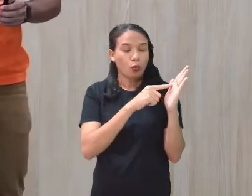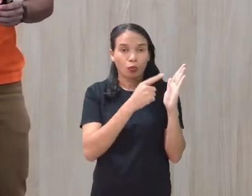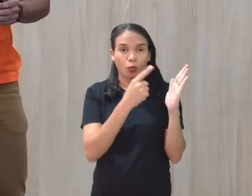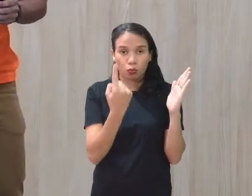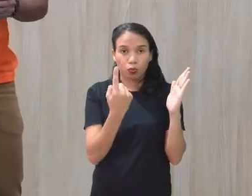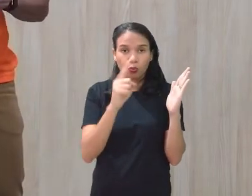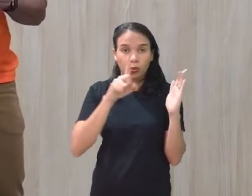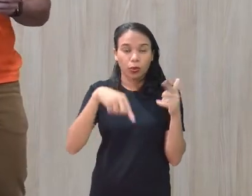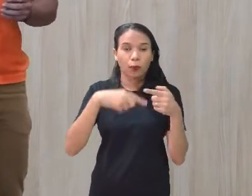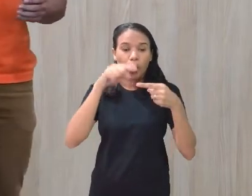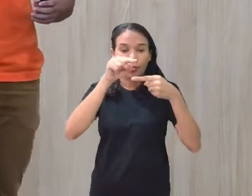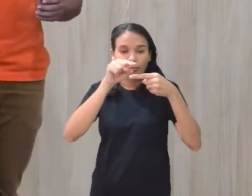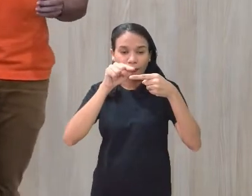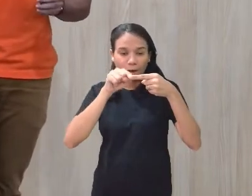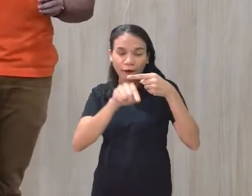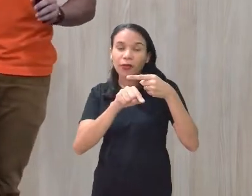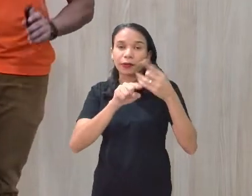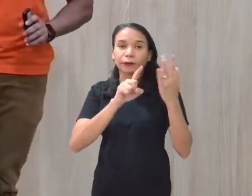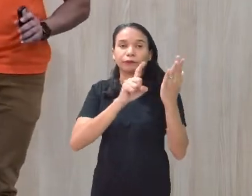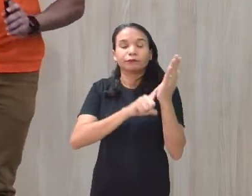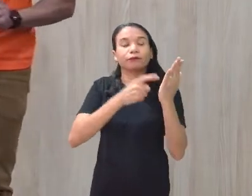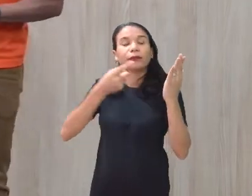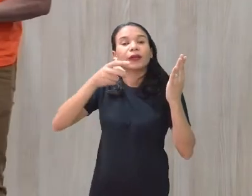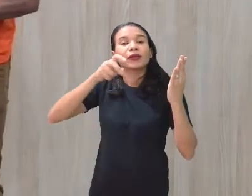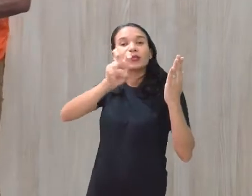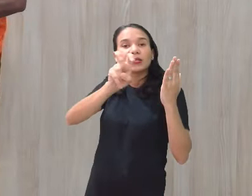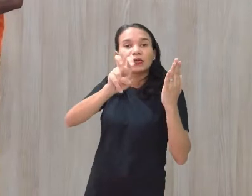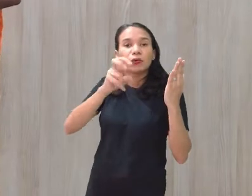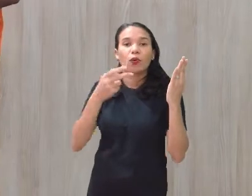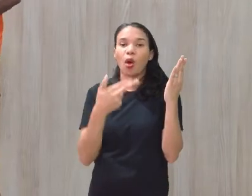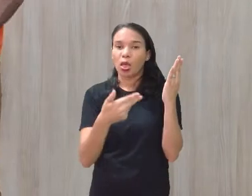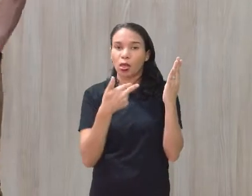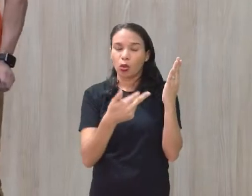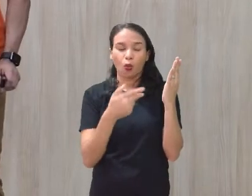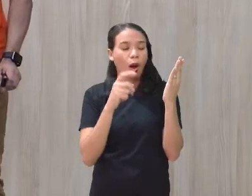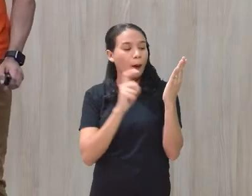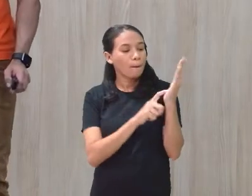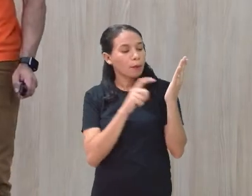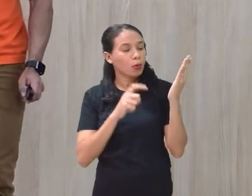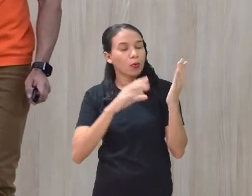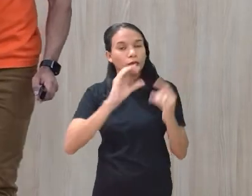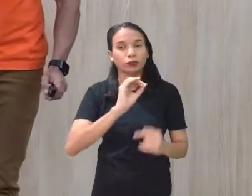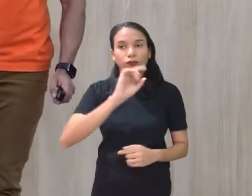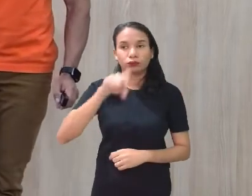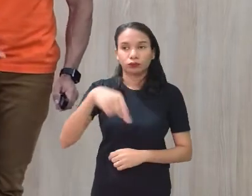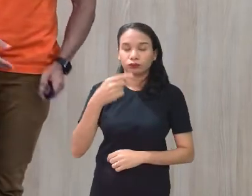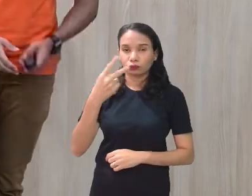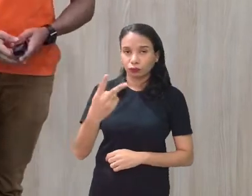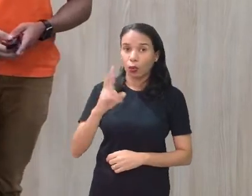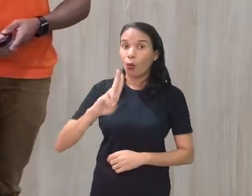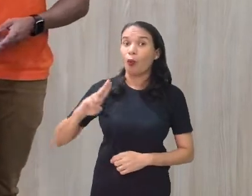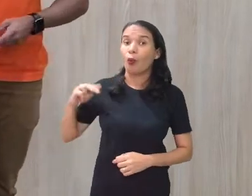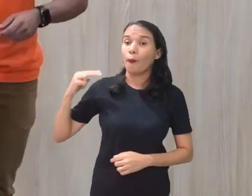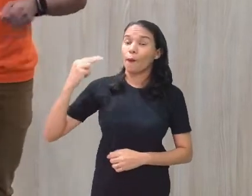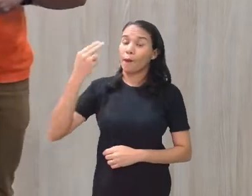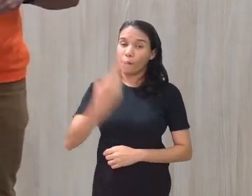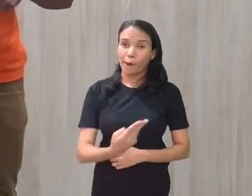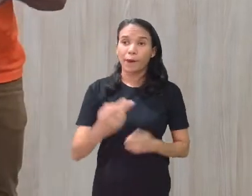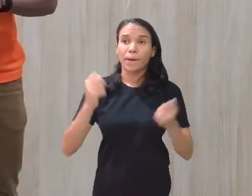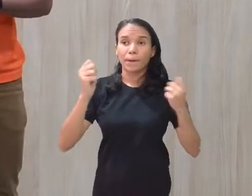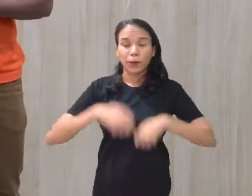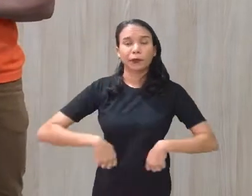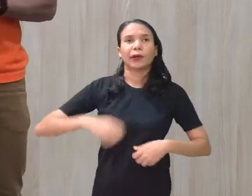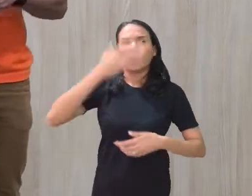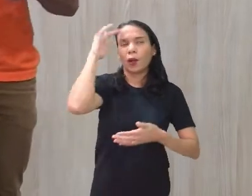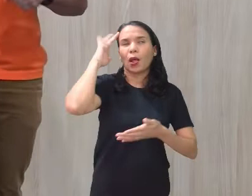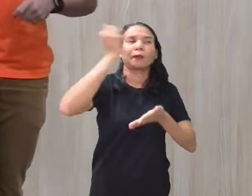de dividir e digita o 5, apertou igual, vai aparecer lá 0,2. Ou você pode ir para a